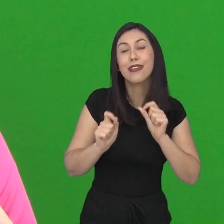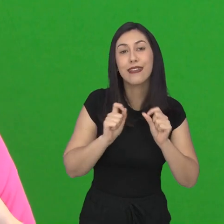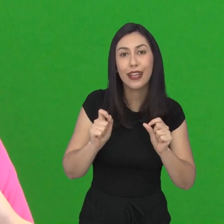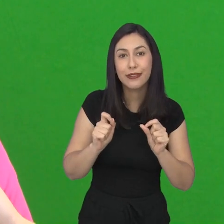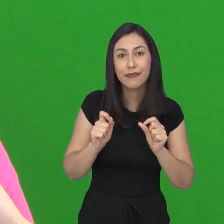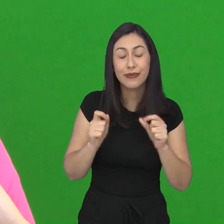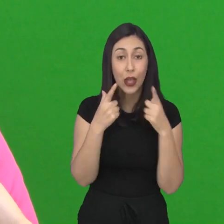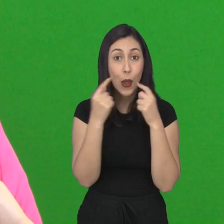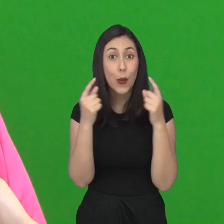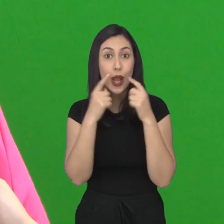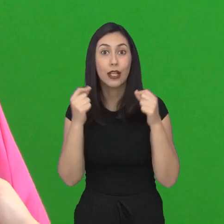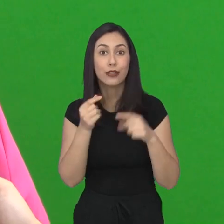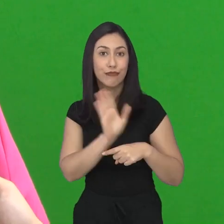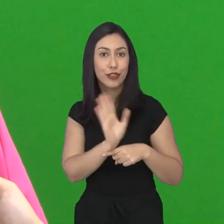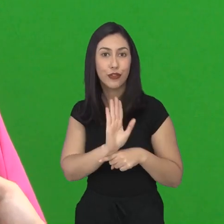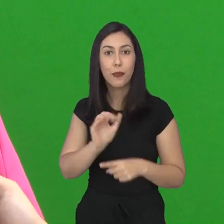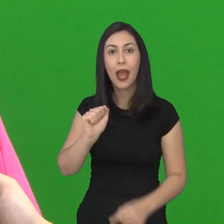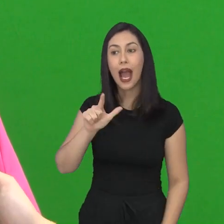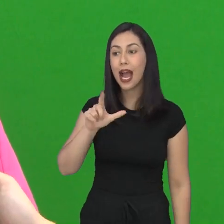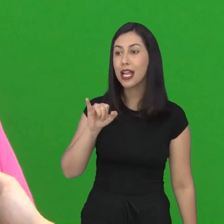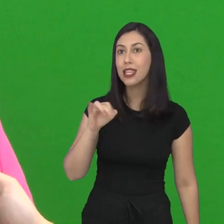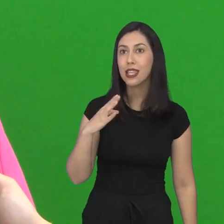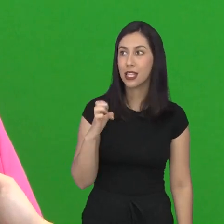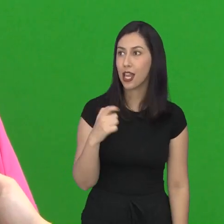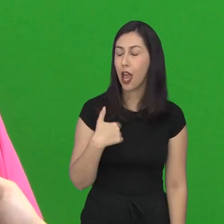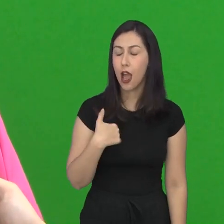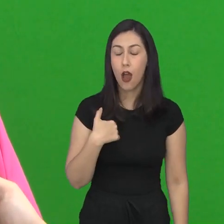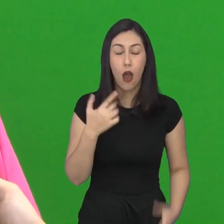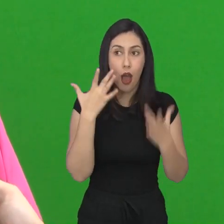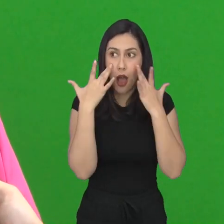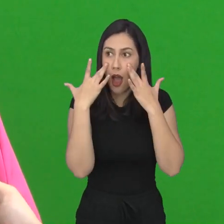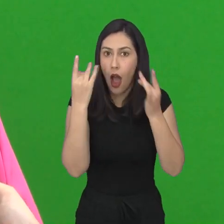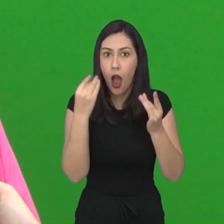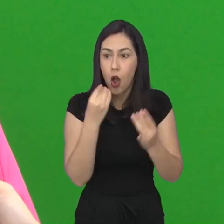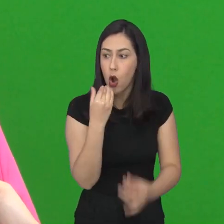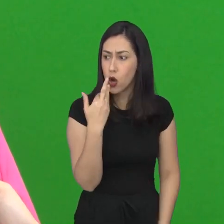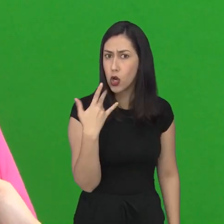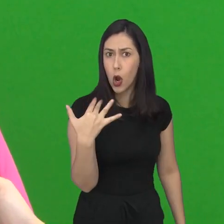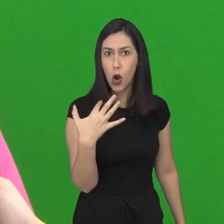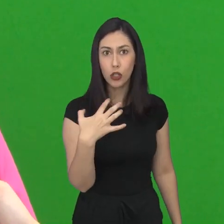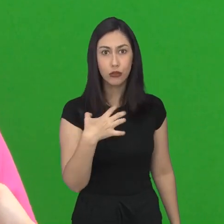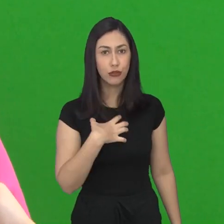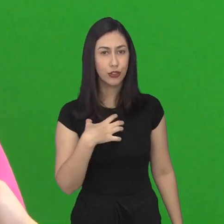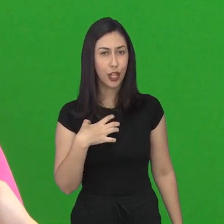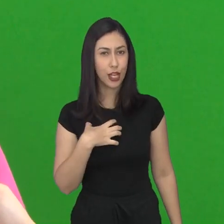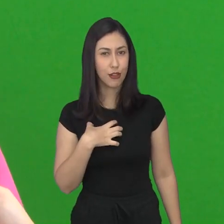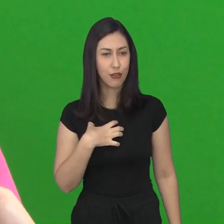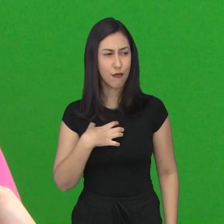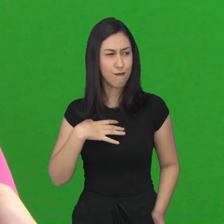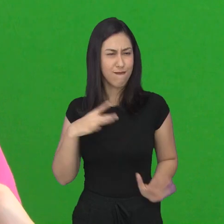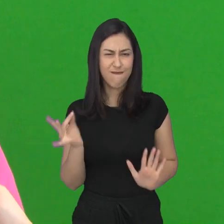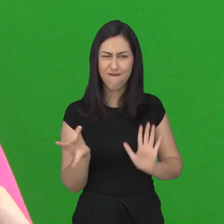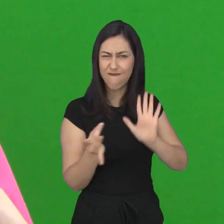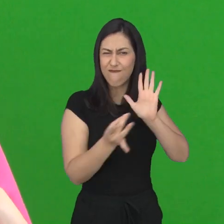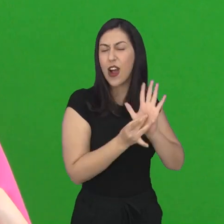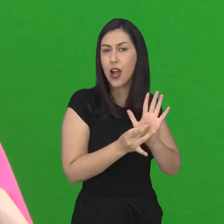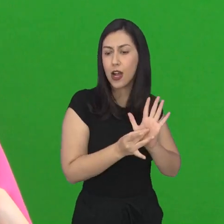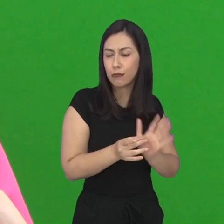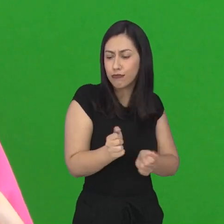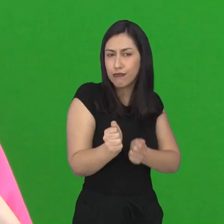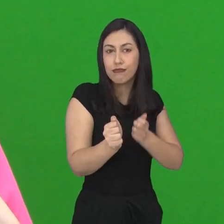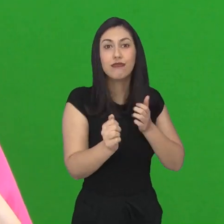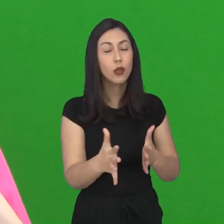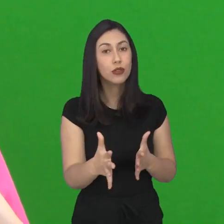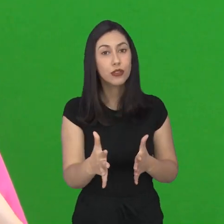é? O Gato da Alice, ele me chama a atenção por completo. Cor, jeito, a iconidade dele, jeito que ele